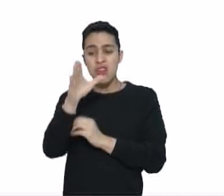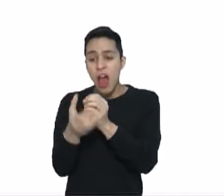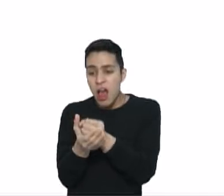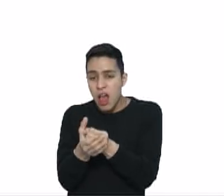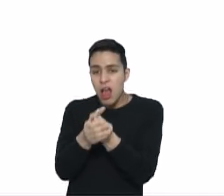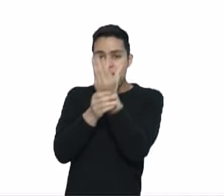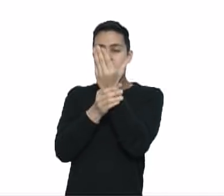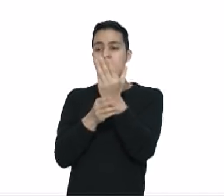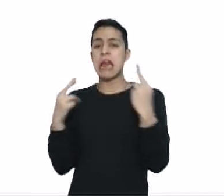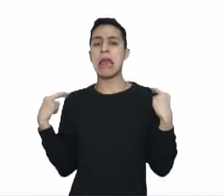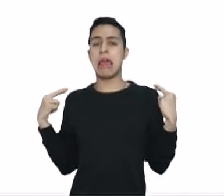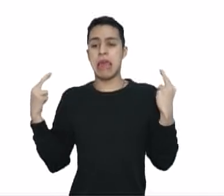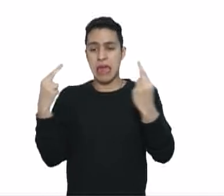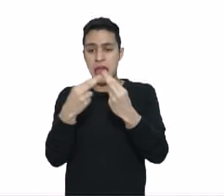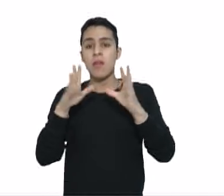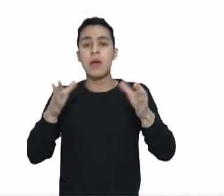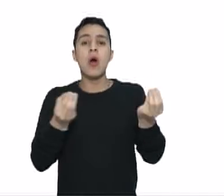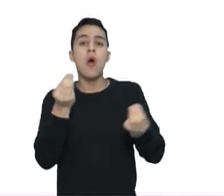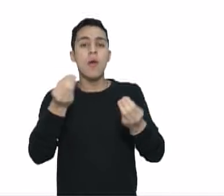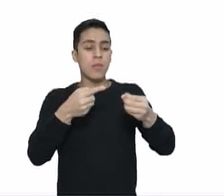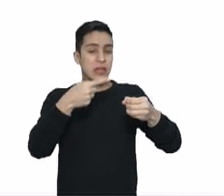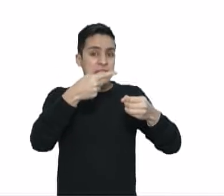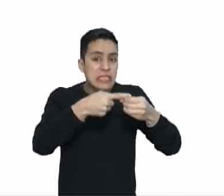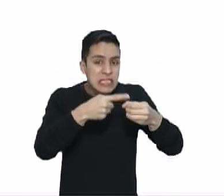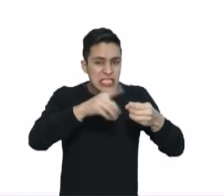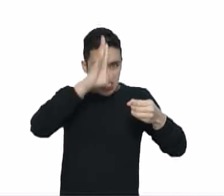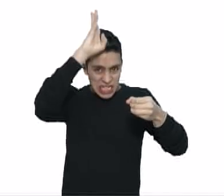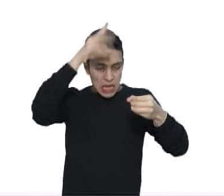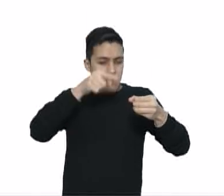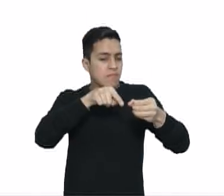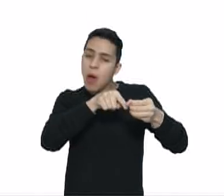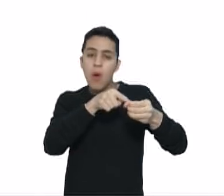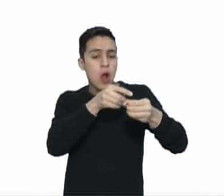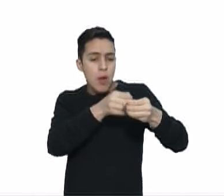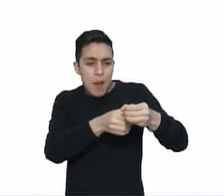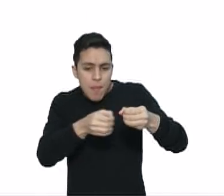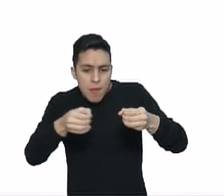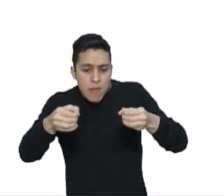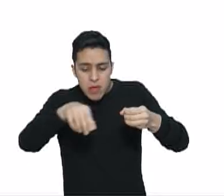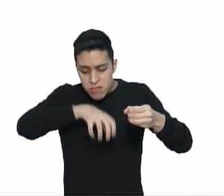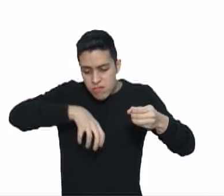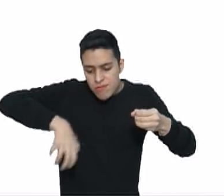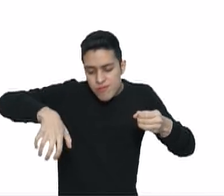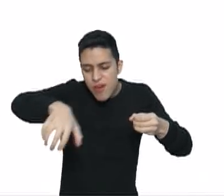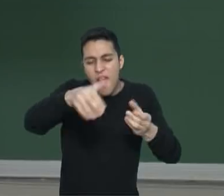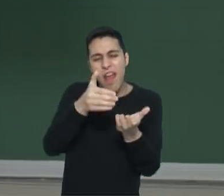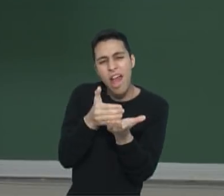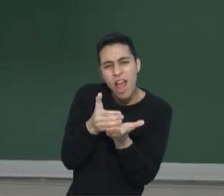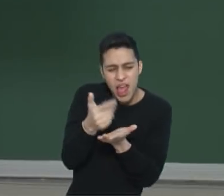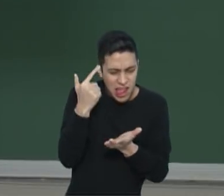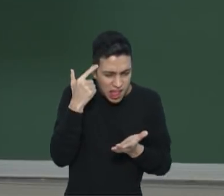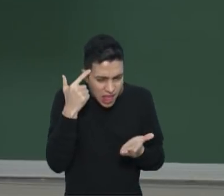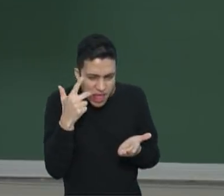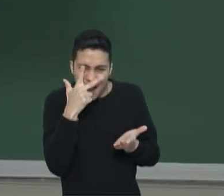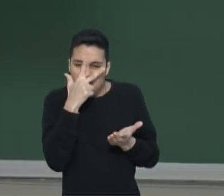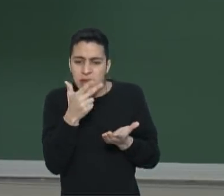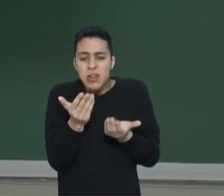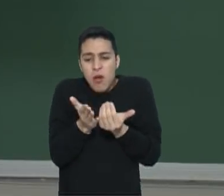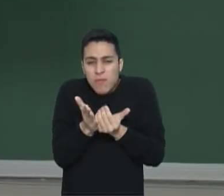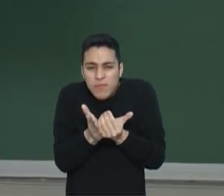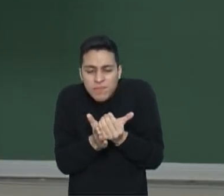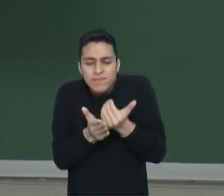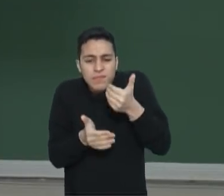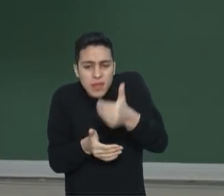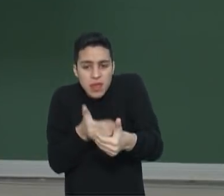de reinos já à margem, né, do antigo Império Romano do Ocidente. Então a gente vai ter aí já uma conformação. Então a gente